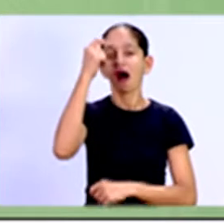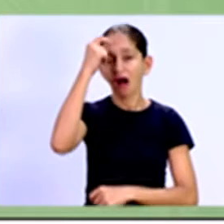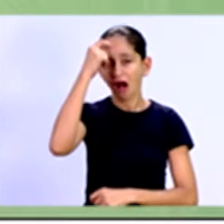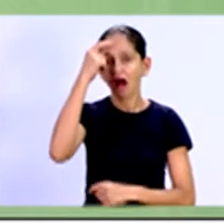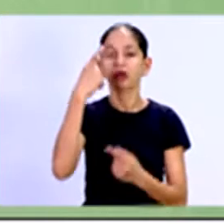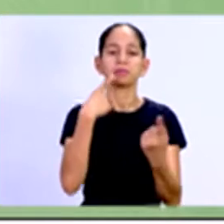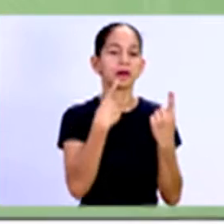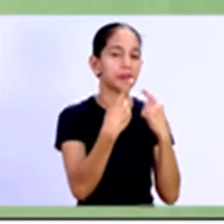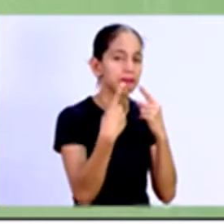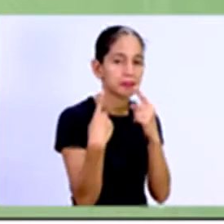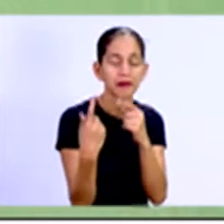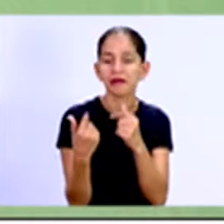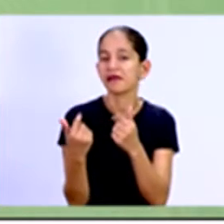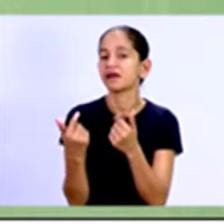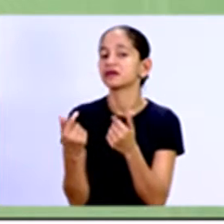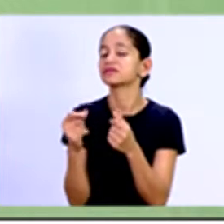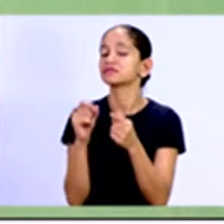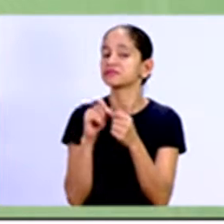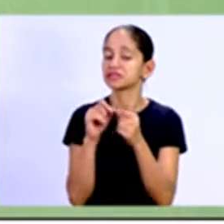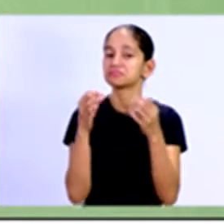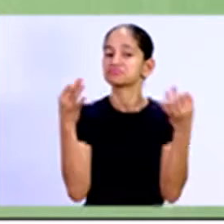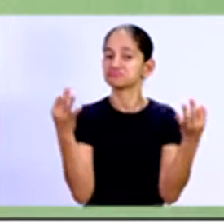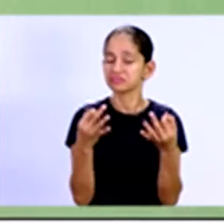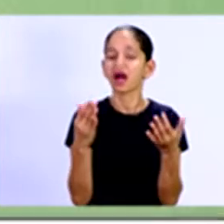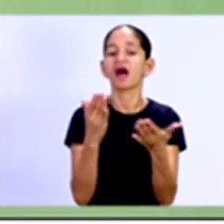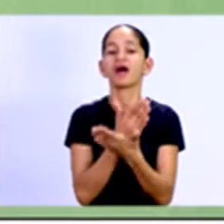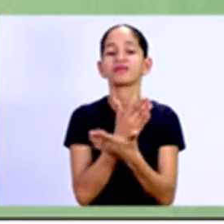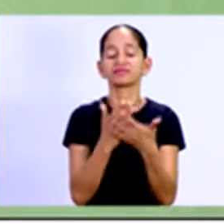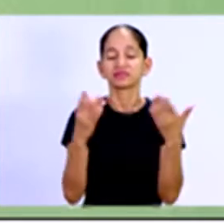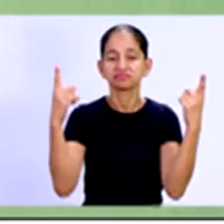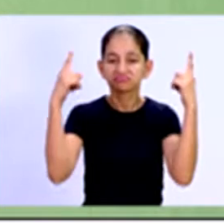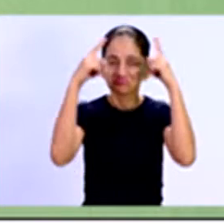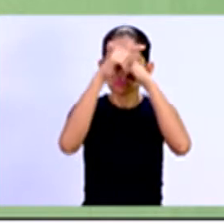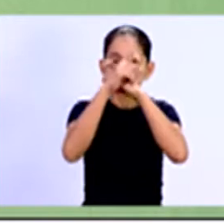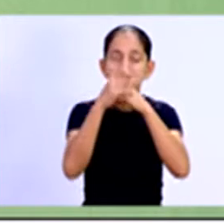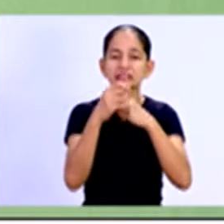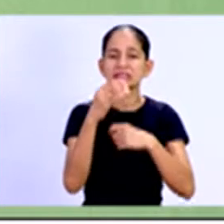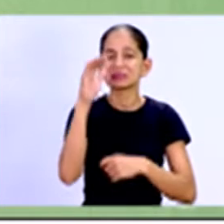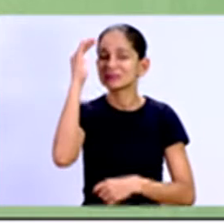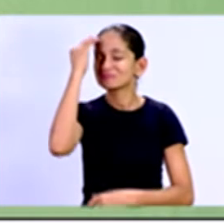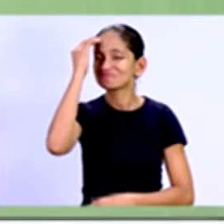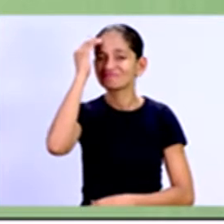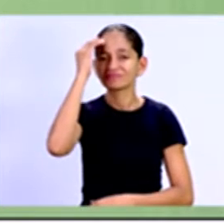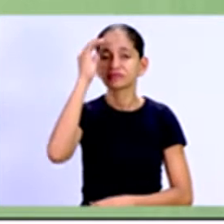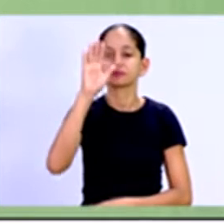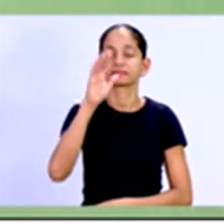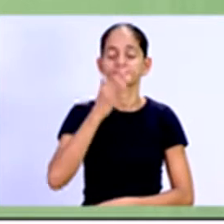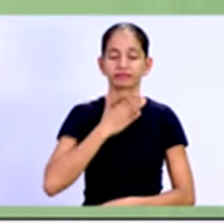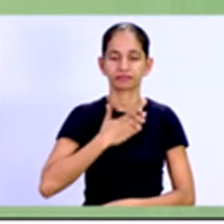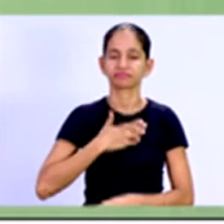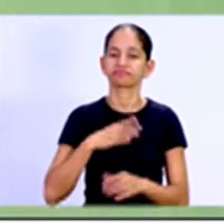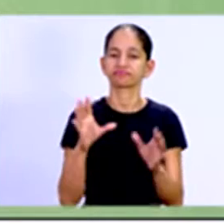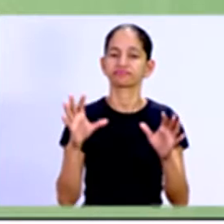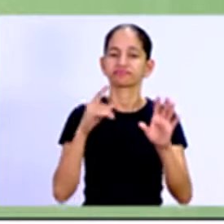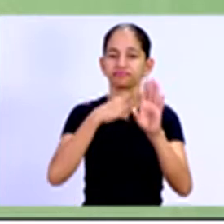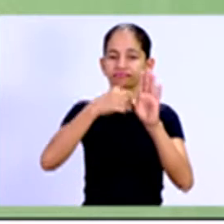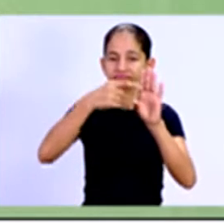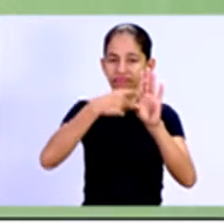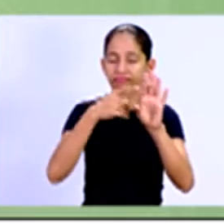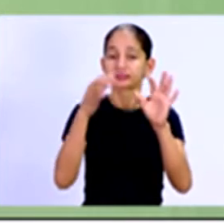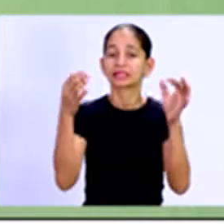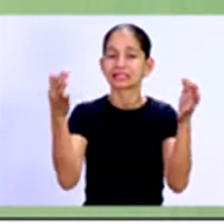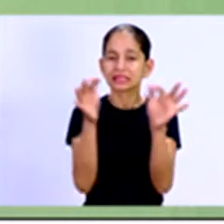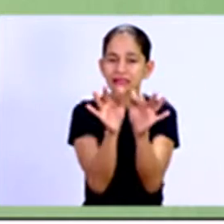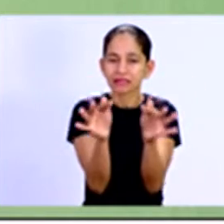bem. Às vezes é até difícil de compreender o que ele quer dizer, mas é muito simples. Para